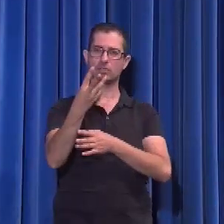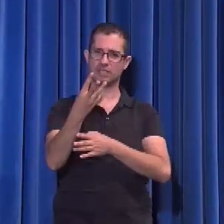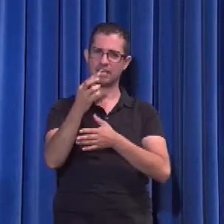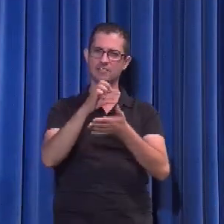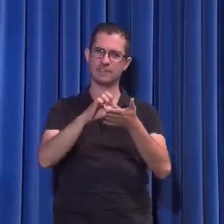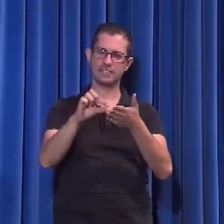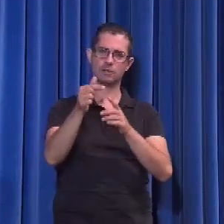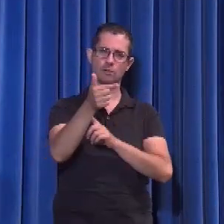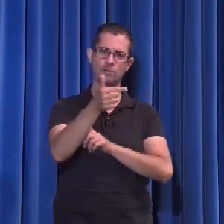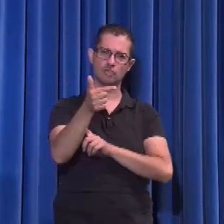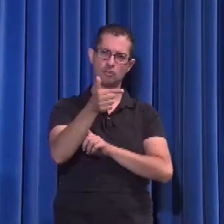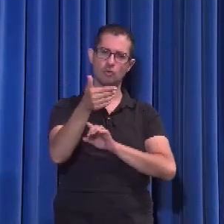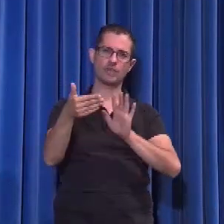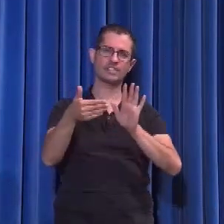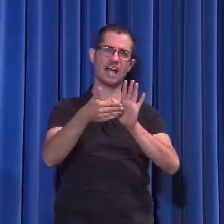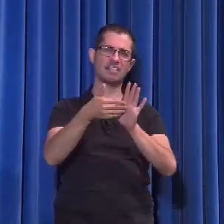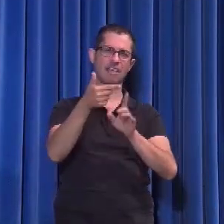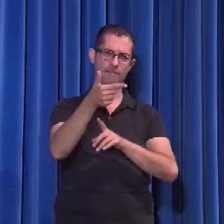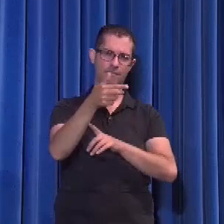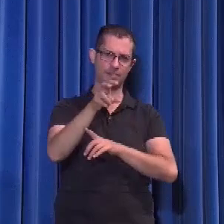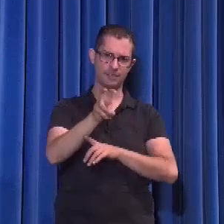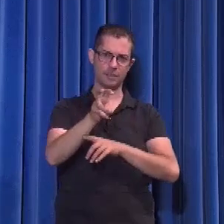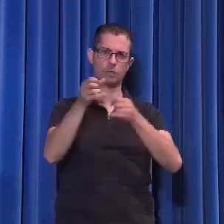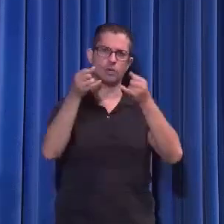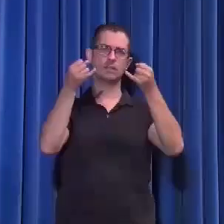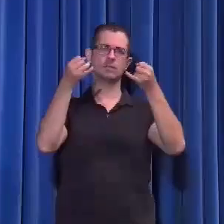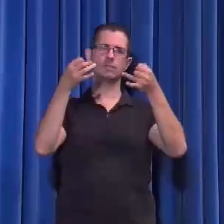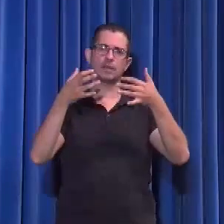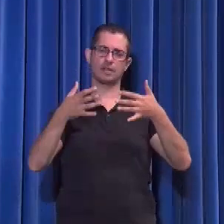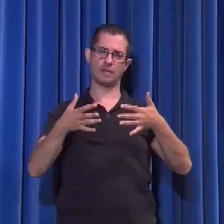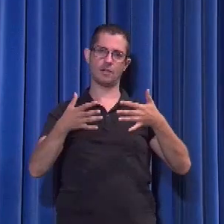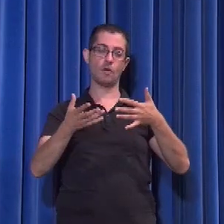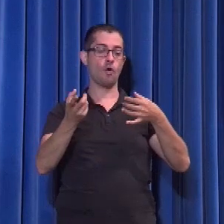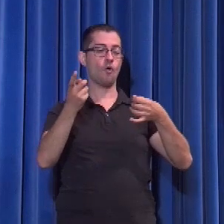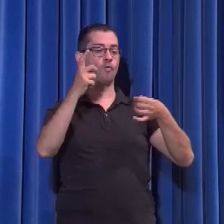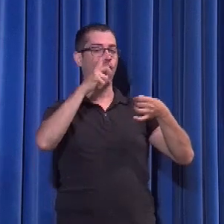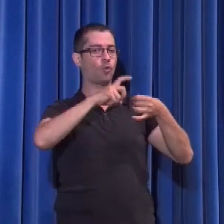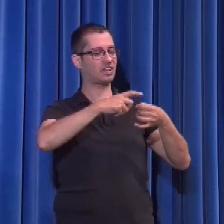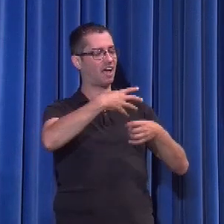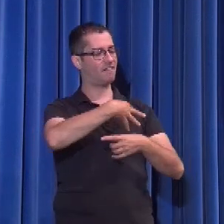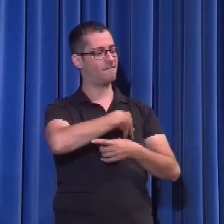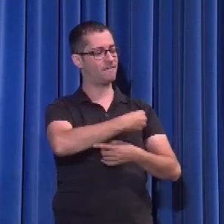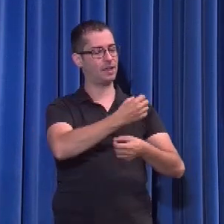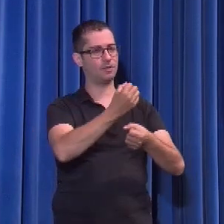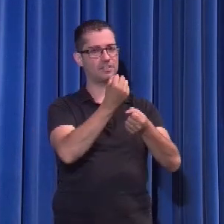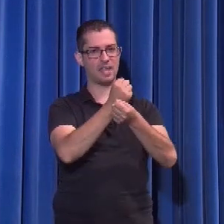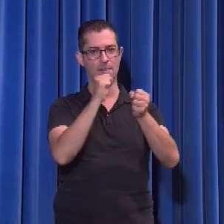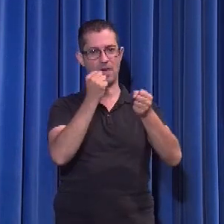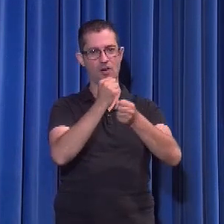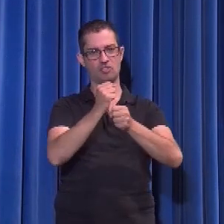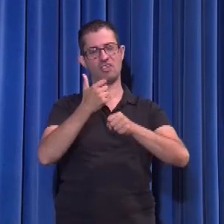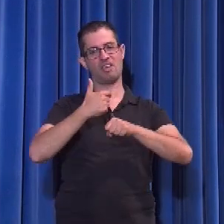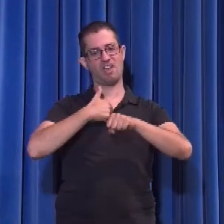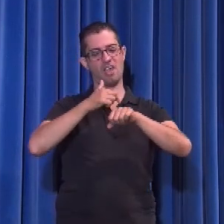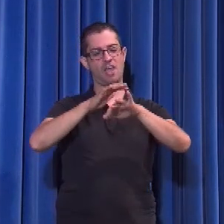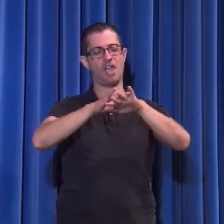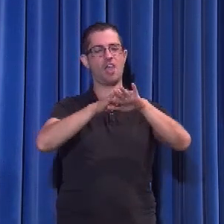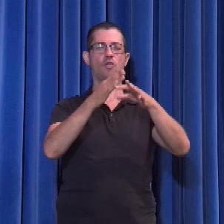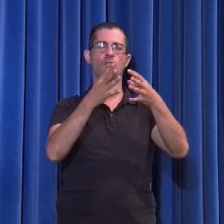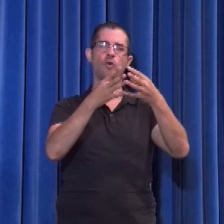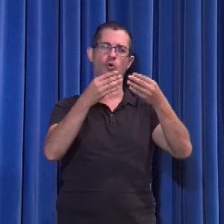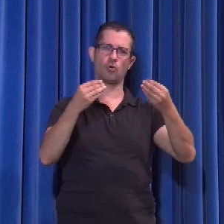22 a 25, ele diz assim: voltai, ó filhos rebeldes, eu curarei as vossas